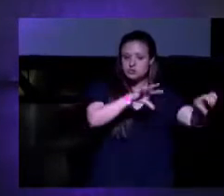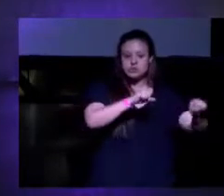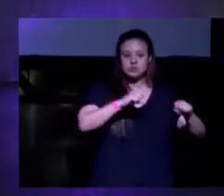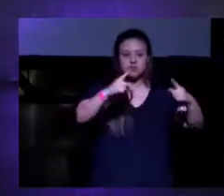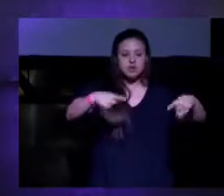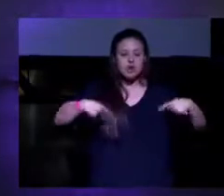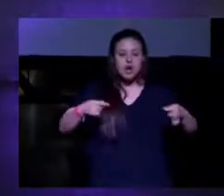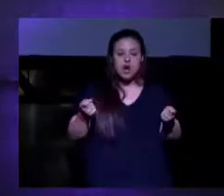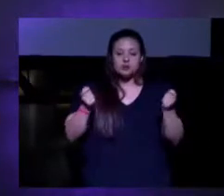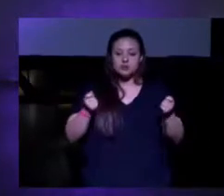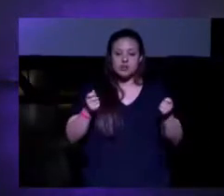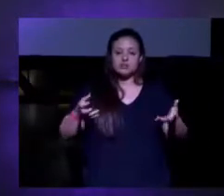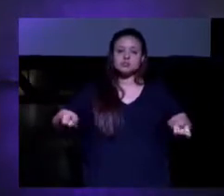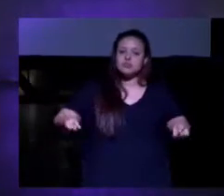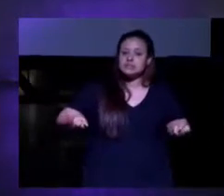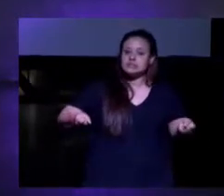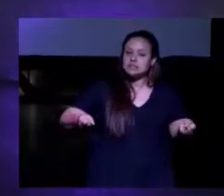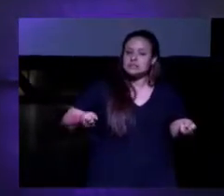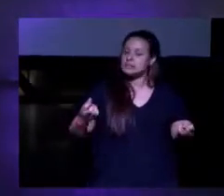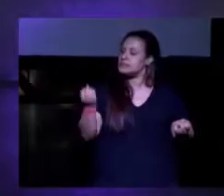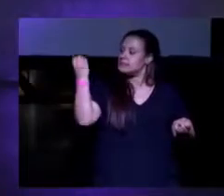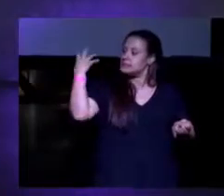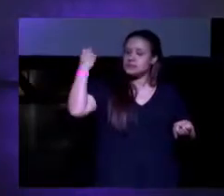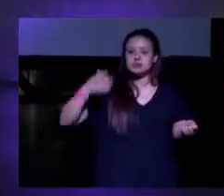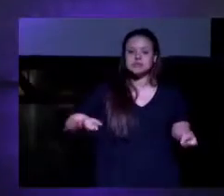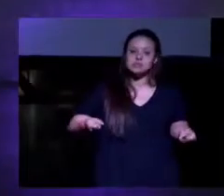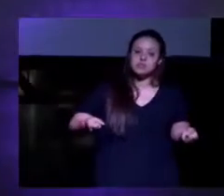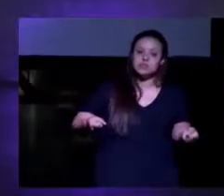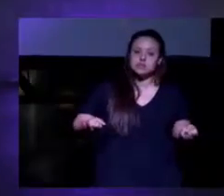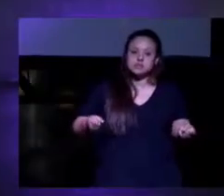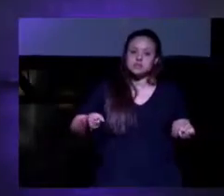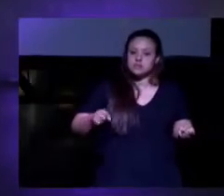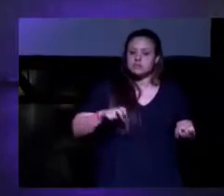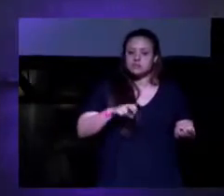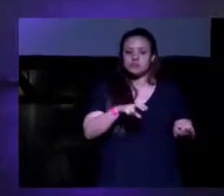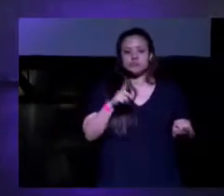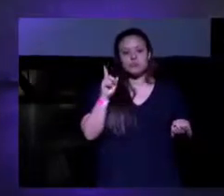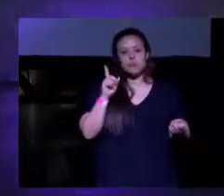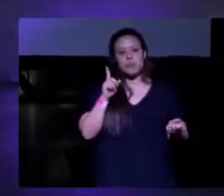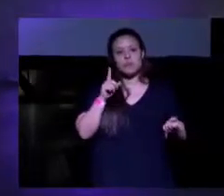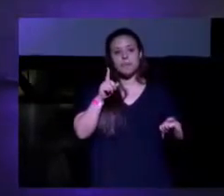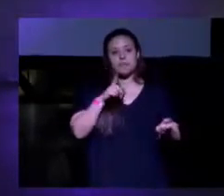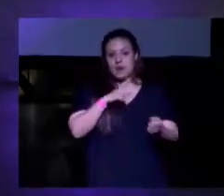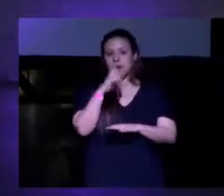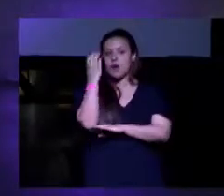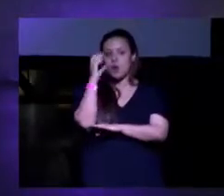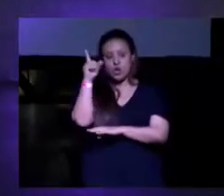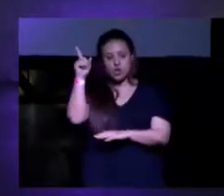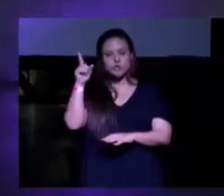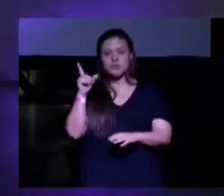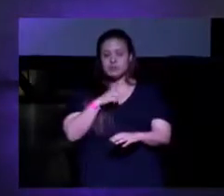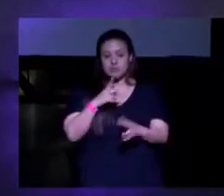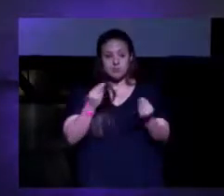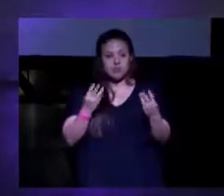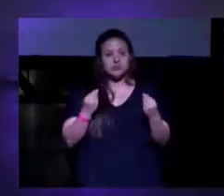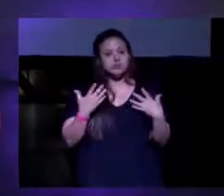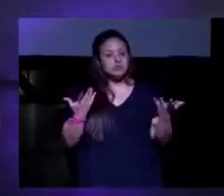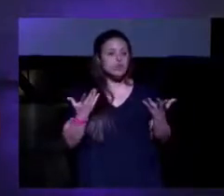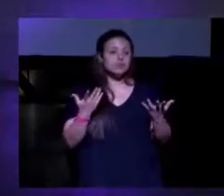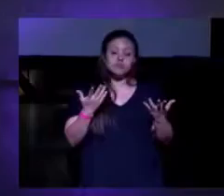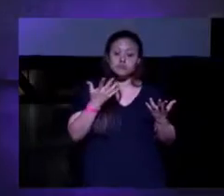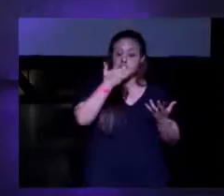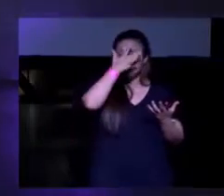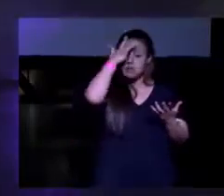está acontecendo. Teve em Cali, agora vai ser em Bogotá. Então, assim, as coisas vão acontecendo e as pessoas vão levando a